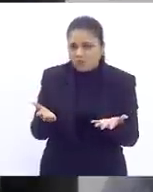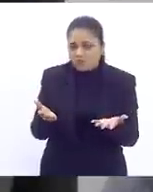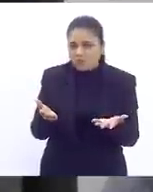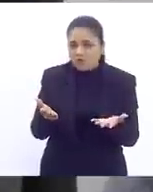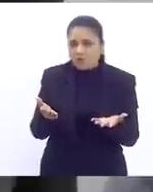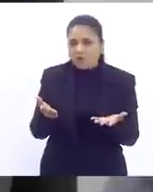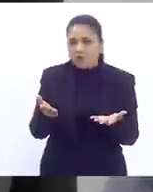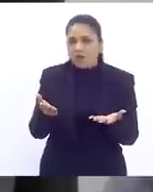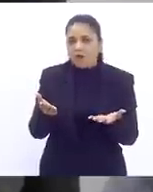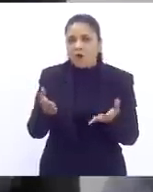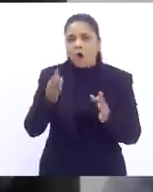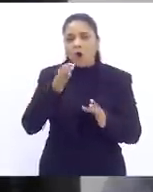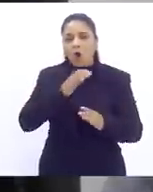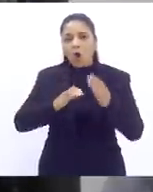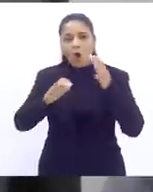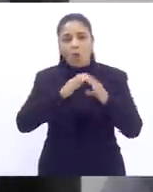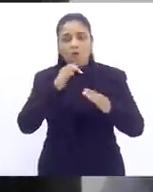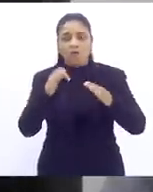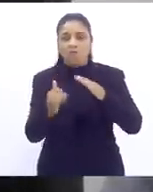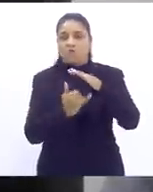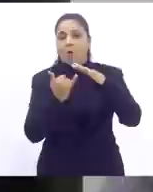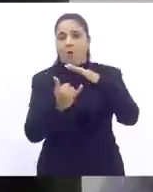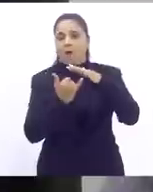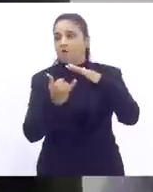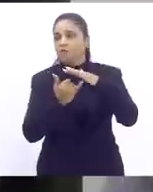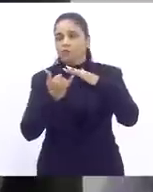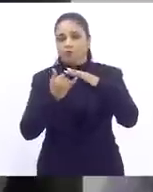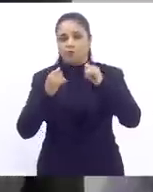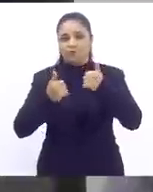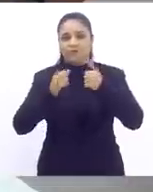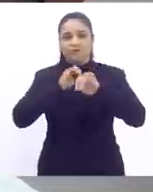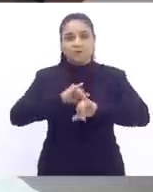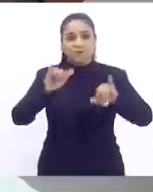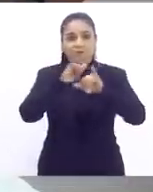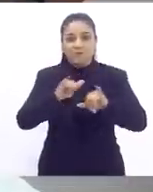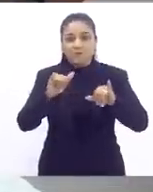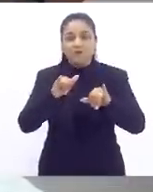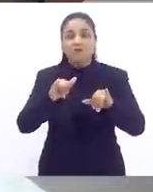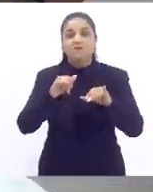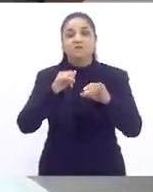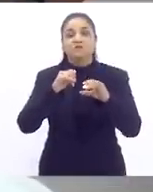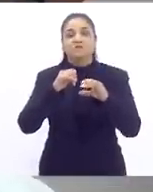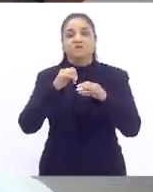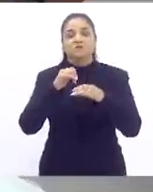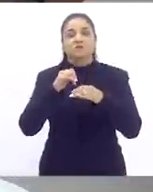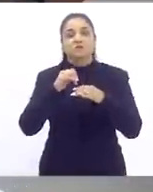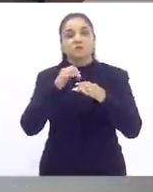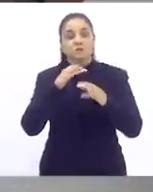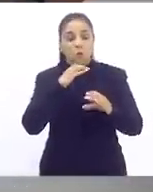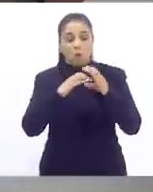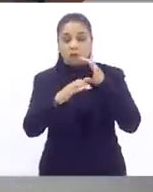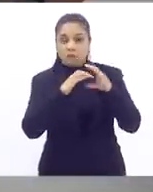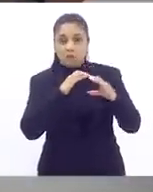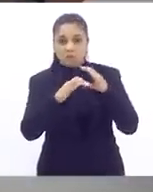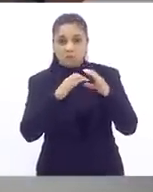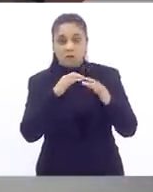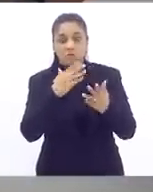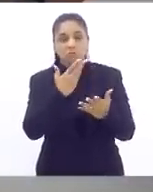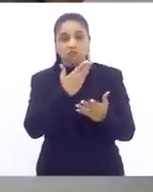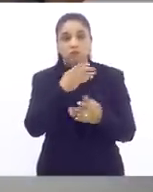de forma formal né através dos canais de comunicação do estado